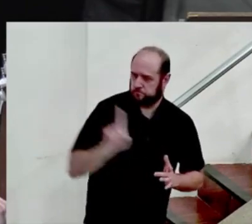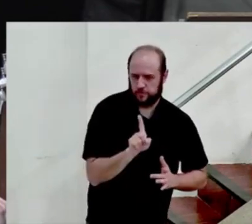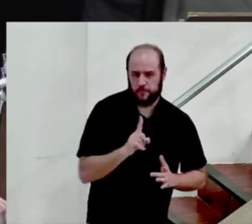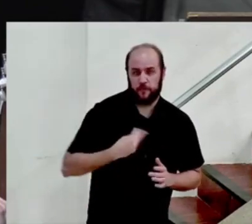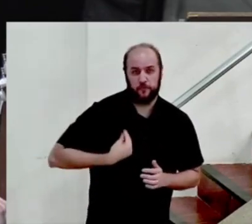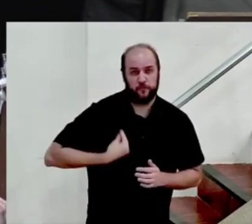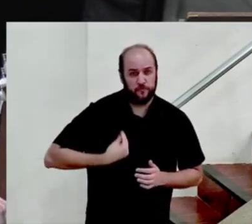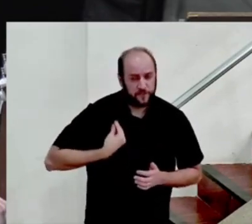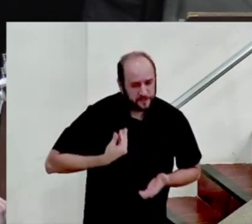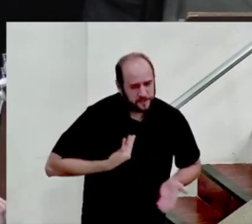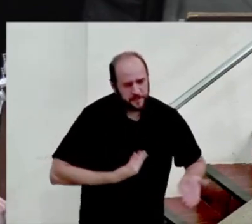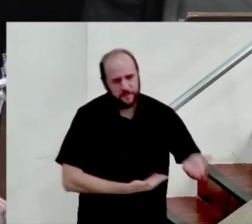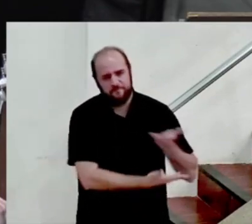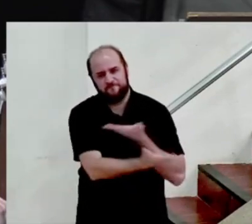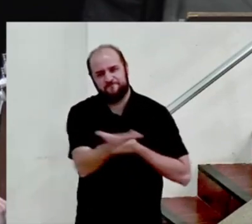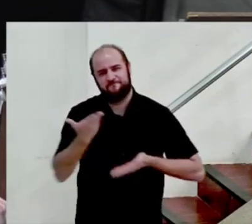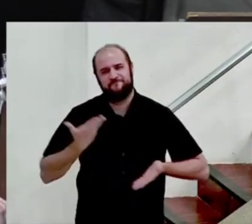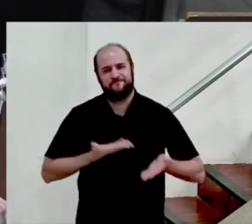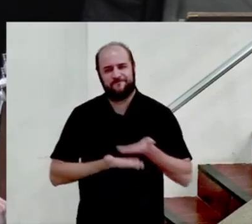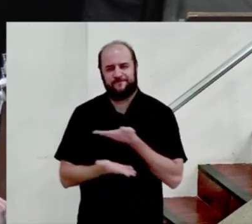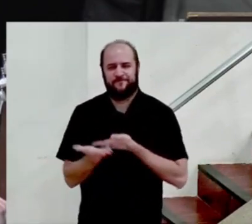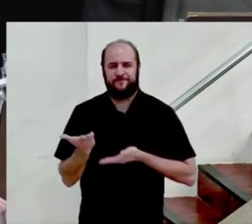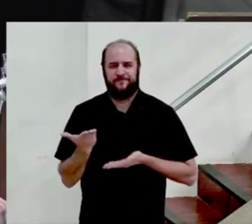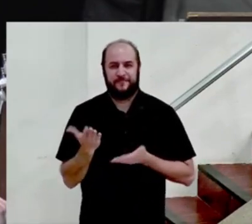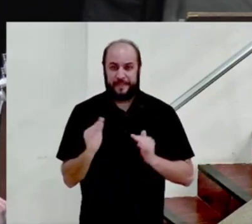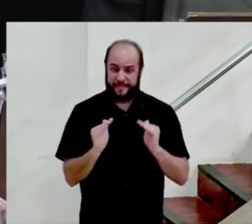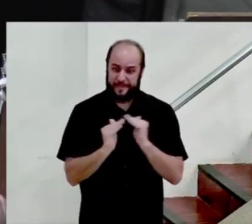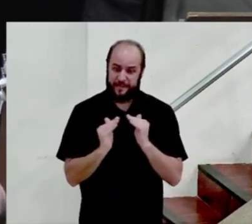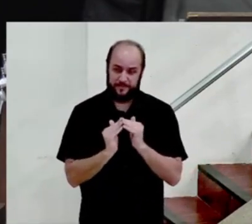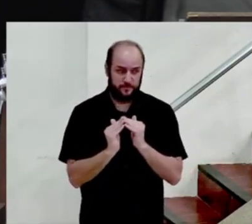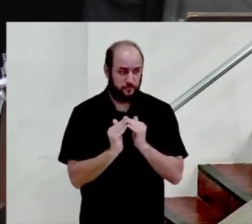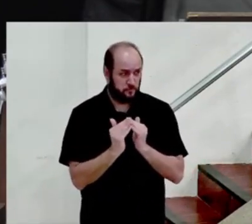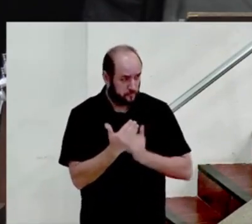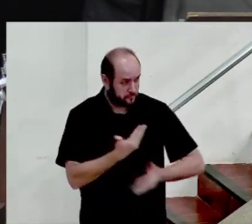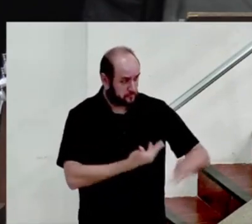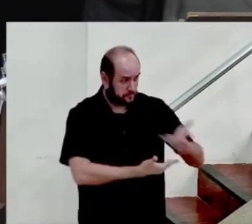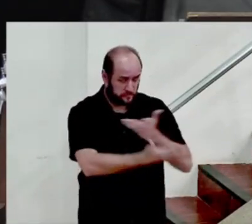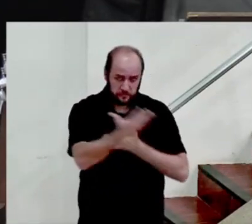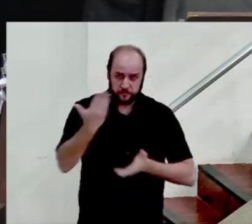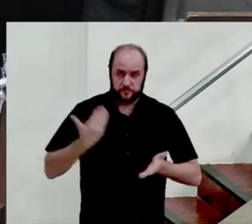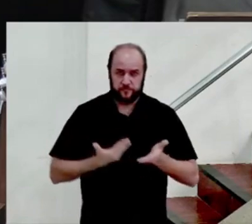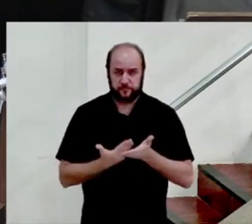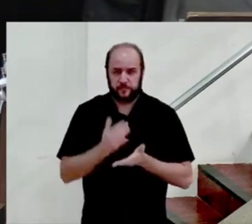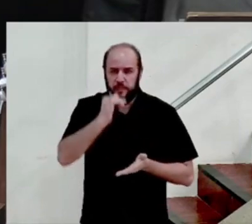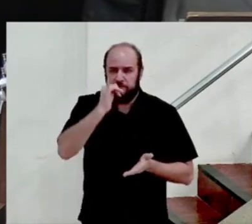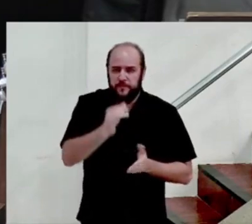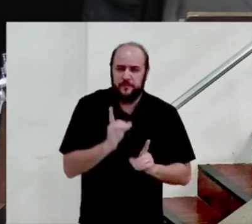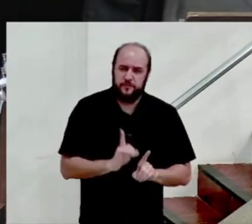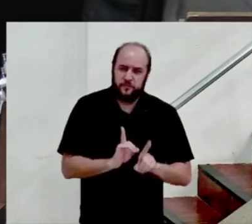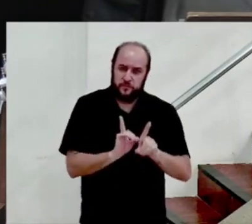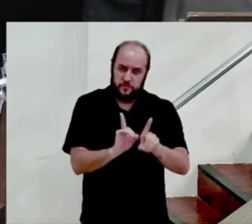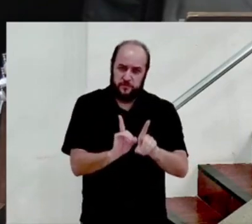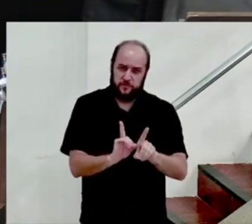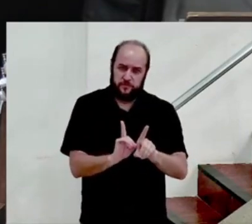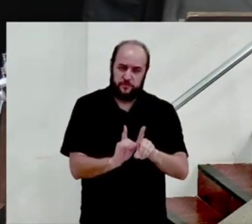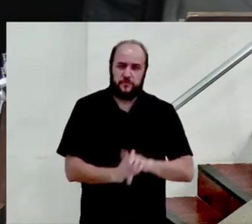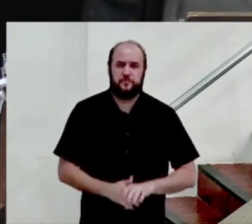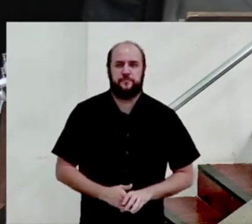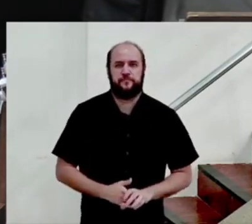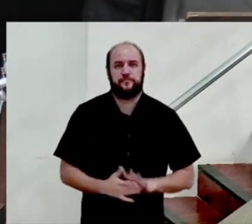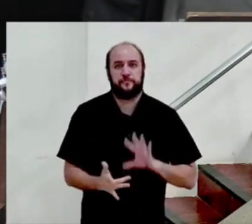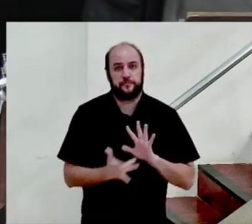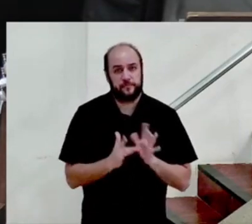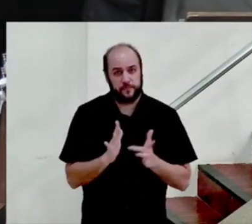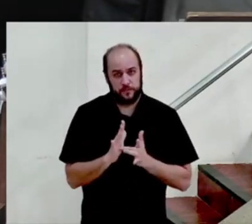nós, habitou entre nós. Falando aos seus discípulos, depois de sair do templo, Jesus